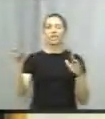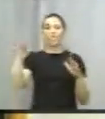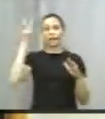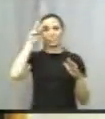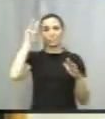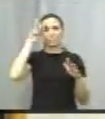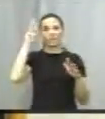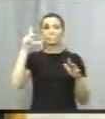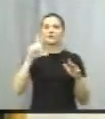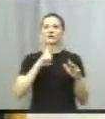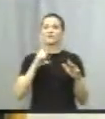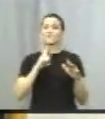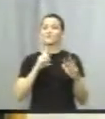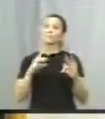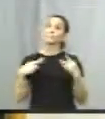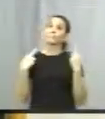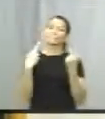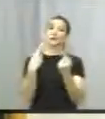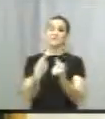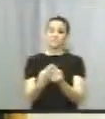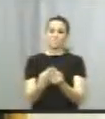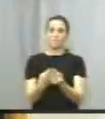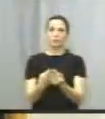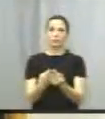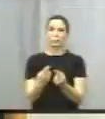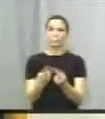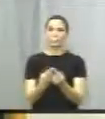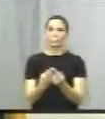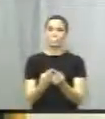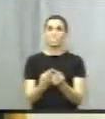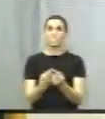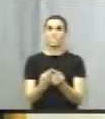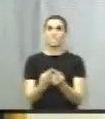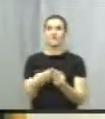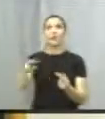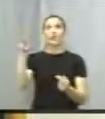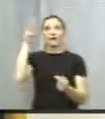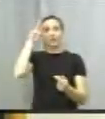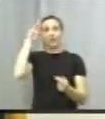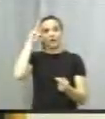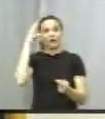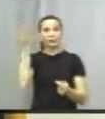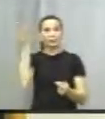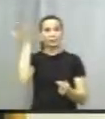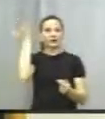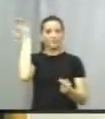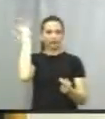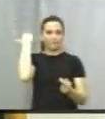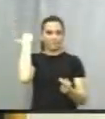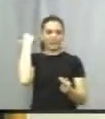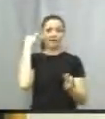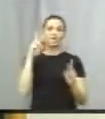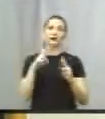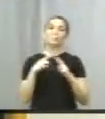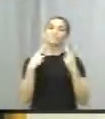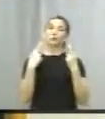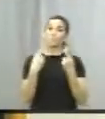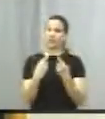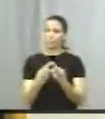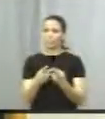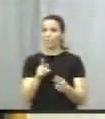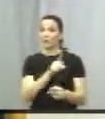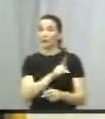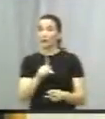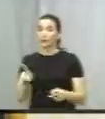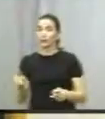terça-feira, tive uma reunião com o... Nesta terça, não, na terça passada, com professores do Instituto de